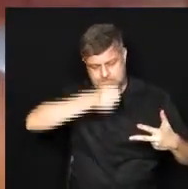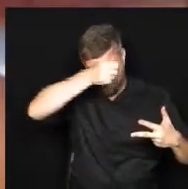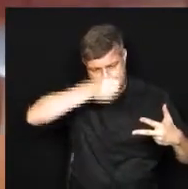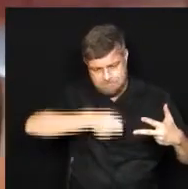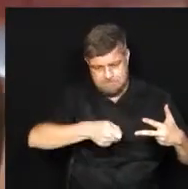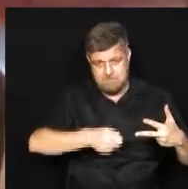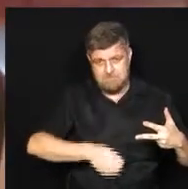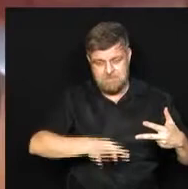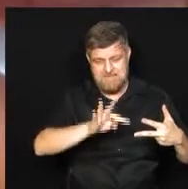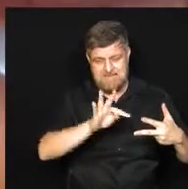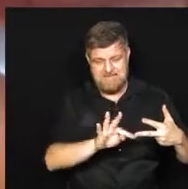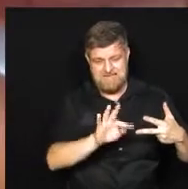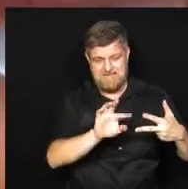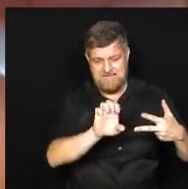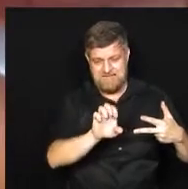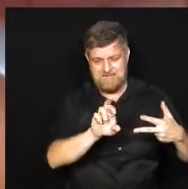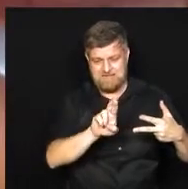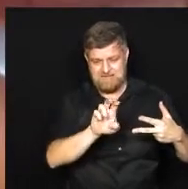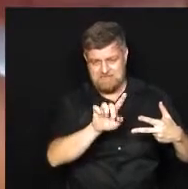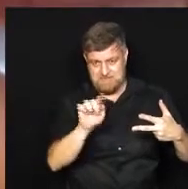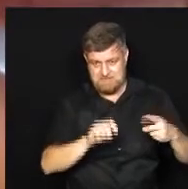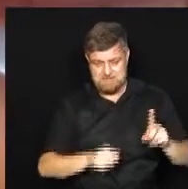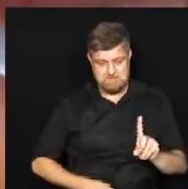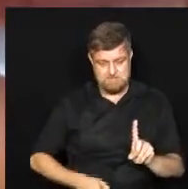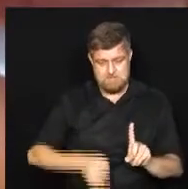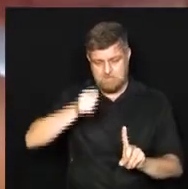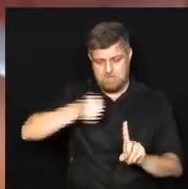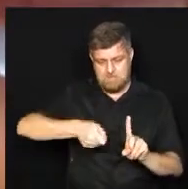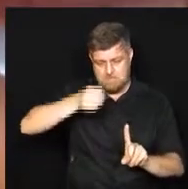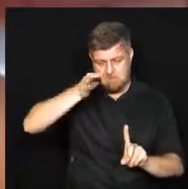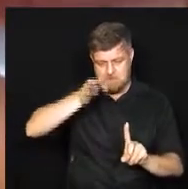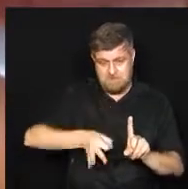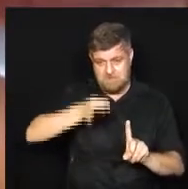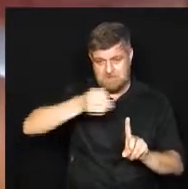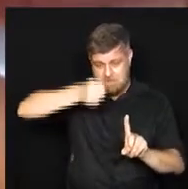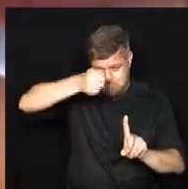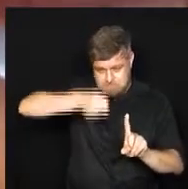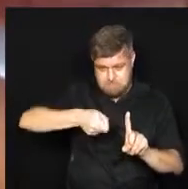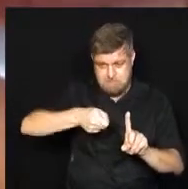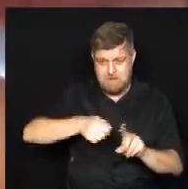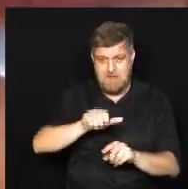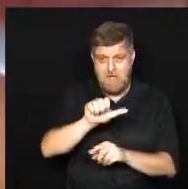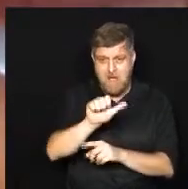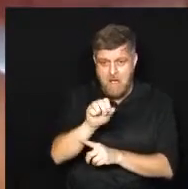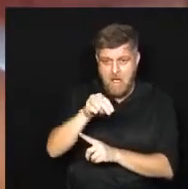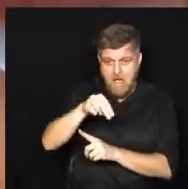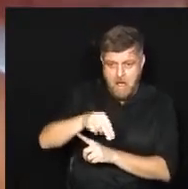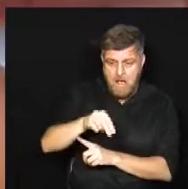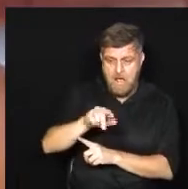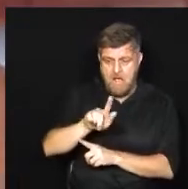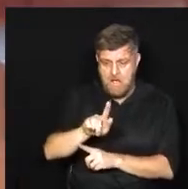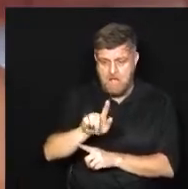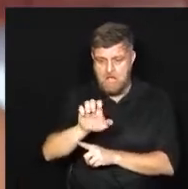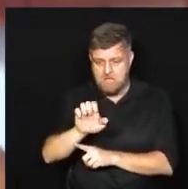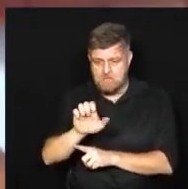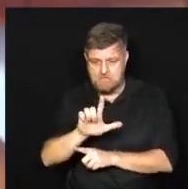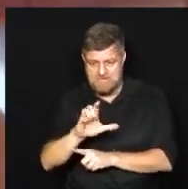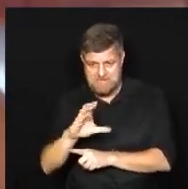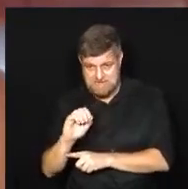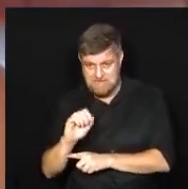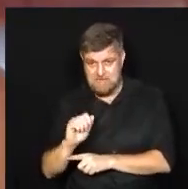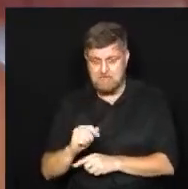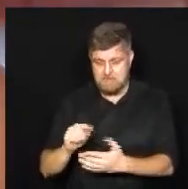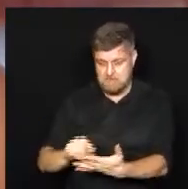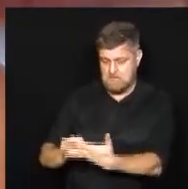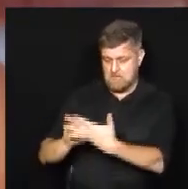direito em Santo André, com a desembargadora Angélica, que foram super receptivas e então apresentaram para a